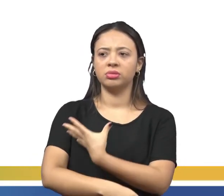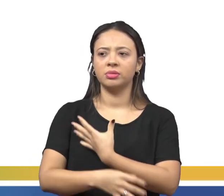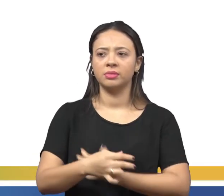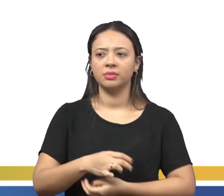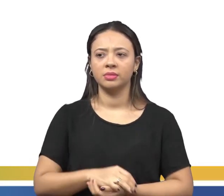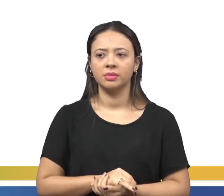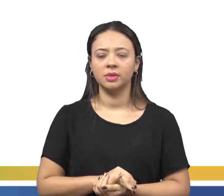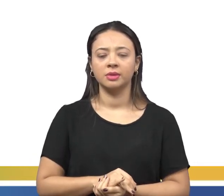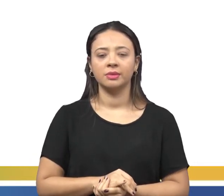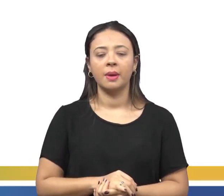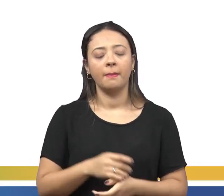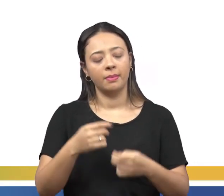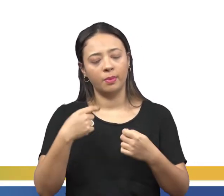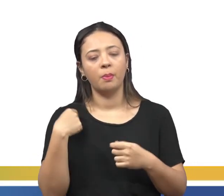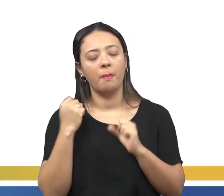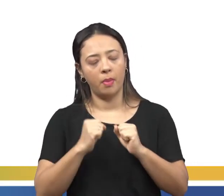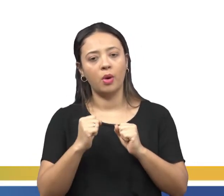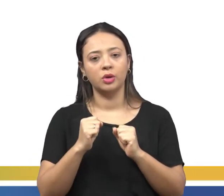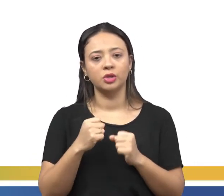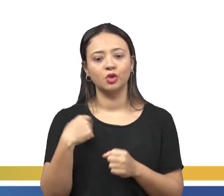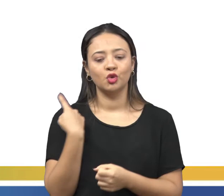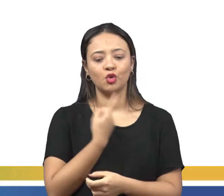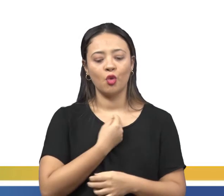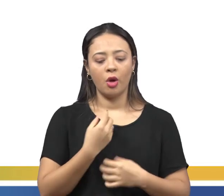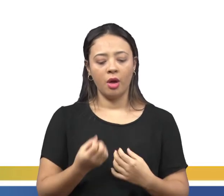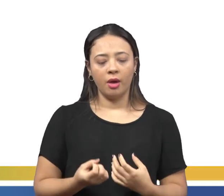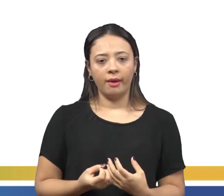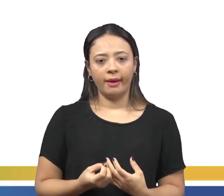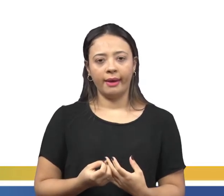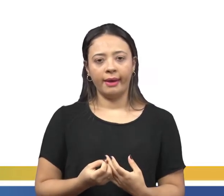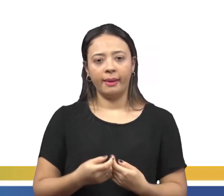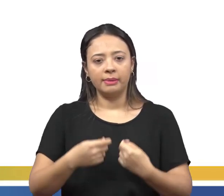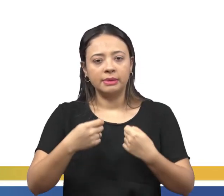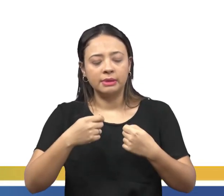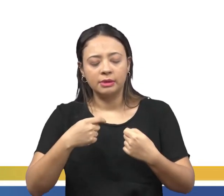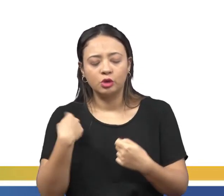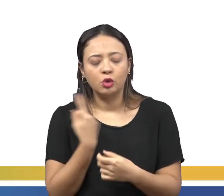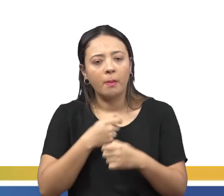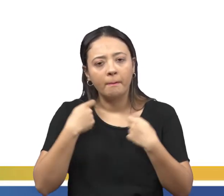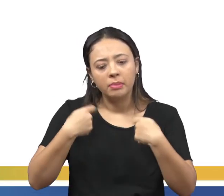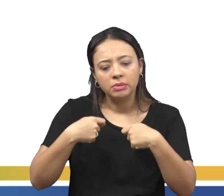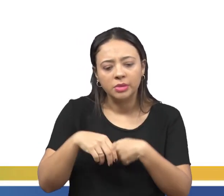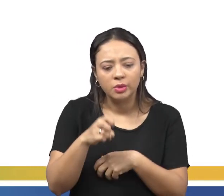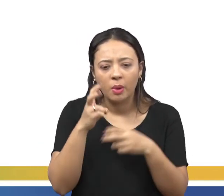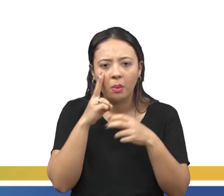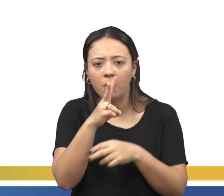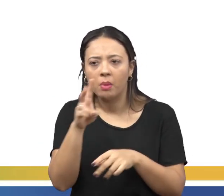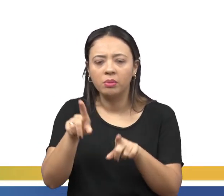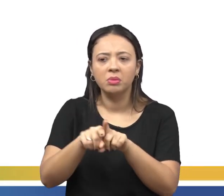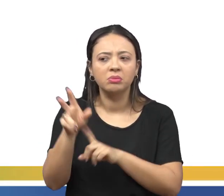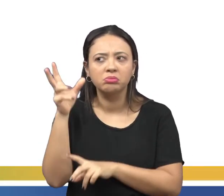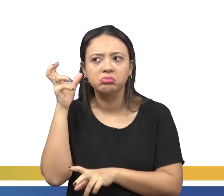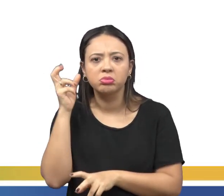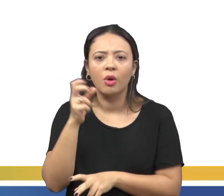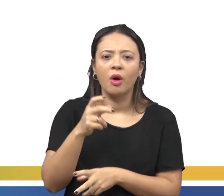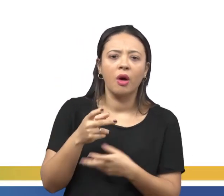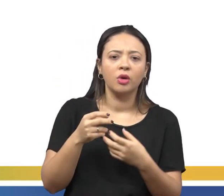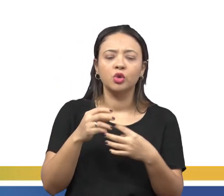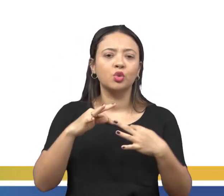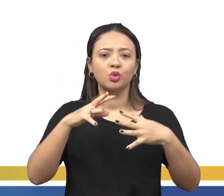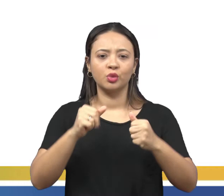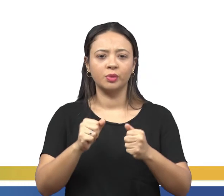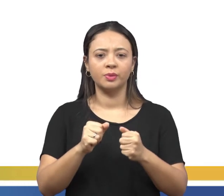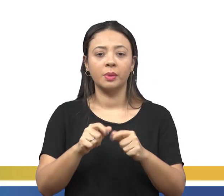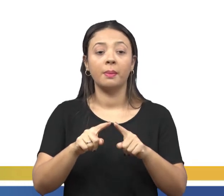questão da visão, do olfato, do paladar, do tato, da audição, pode representar um significado subjetivo, mas não como resultado de